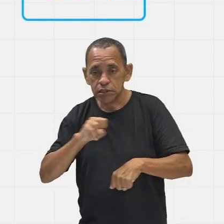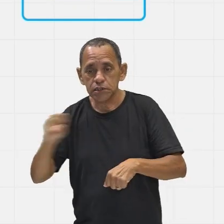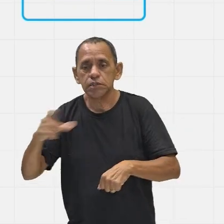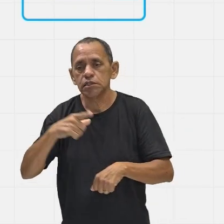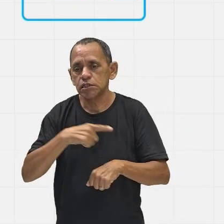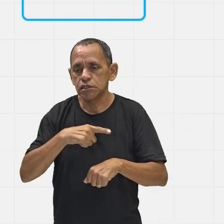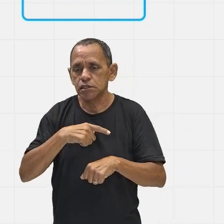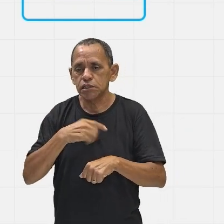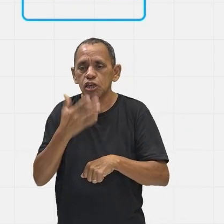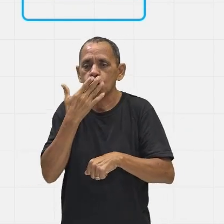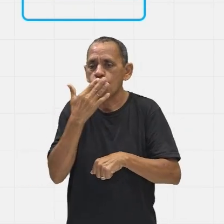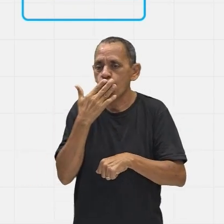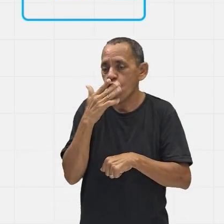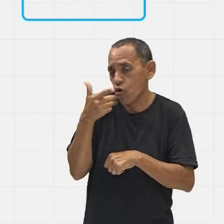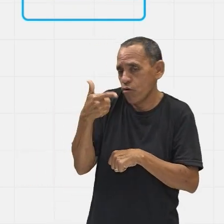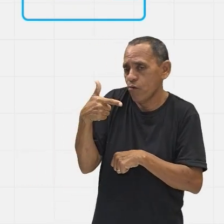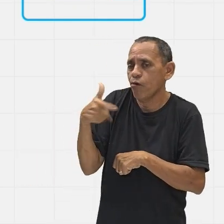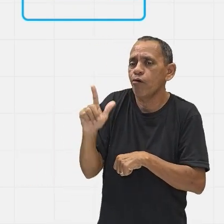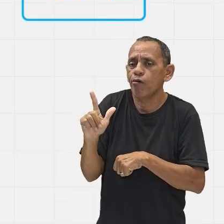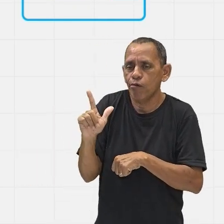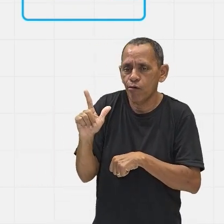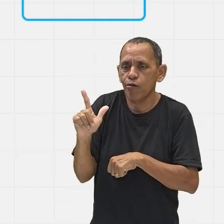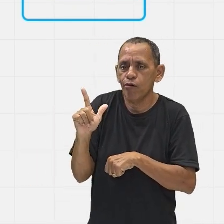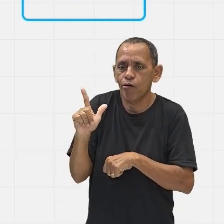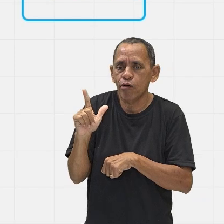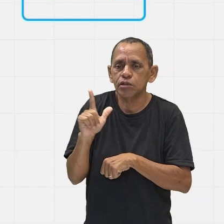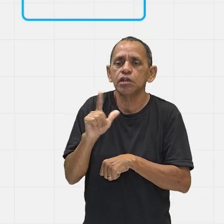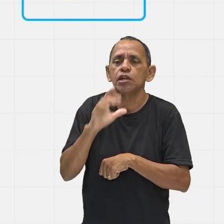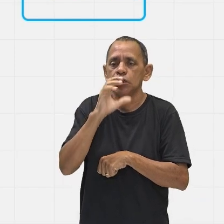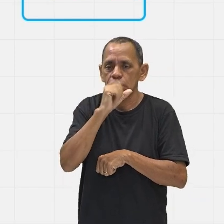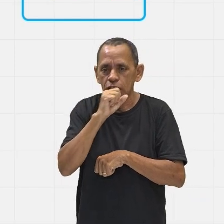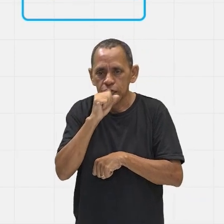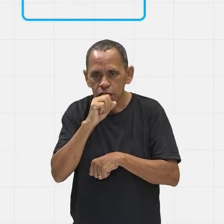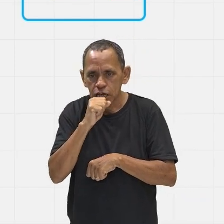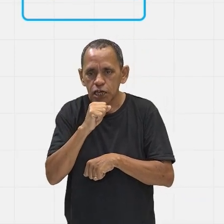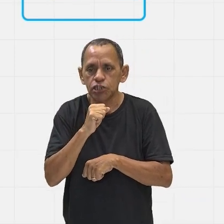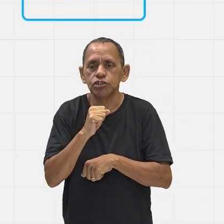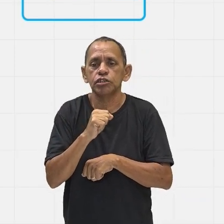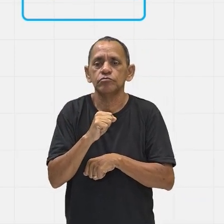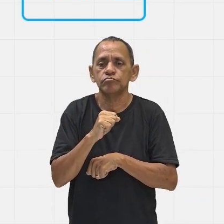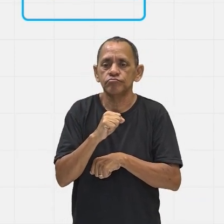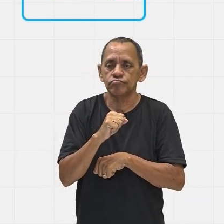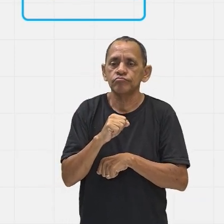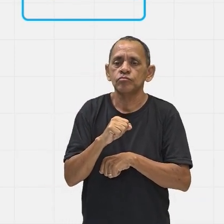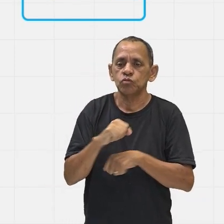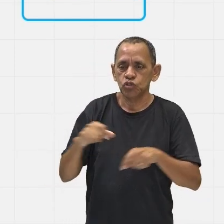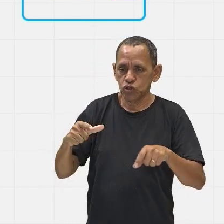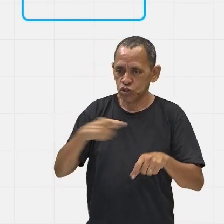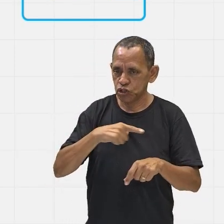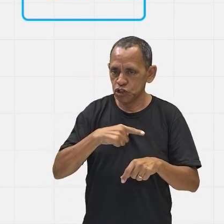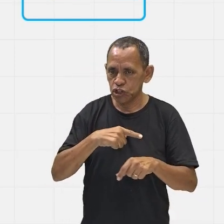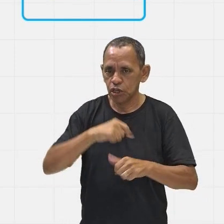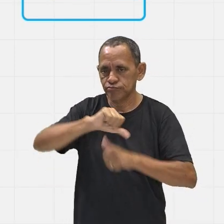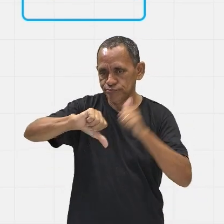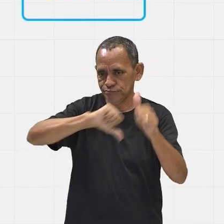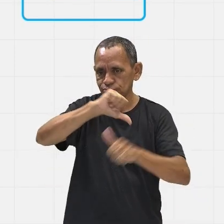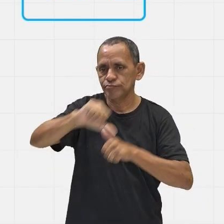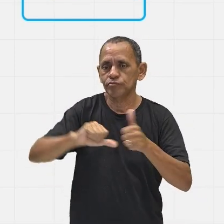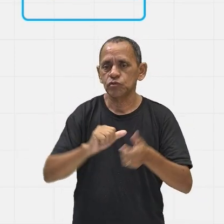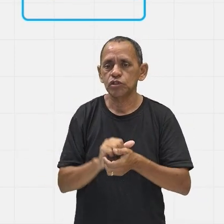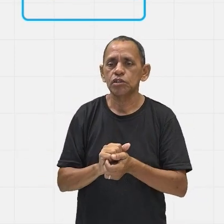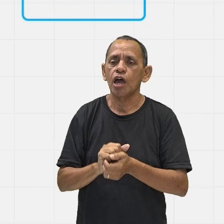diferente desse, uma cor alaranjada ou quase o LED dele também esteja desativado, aí você pode entrar em contato diretamente com o